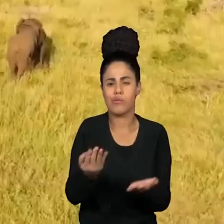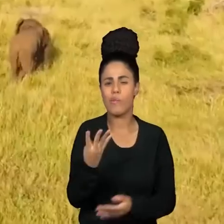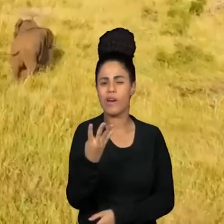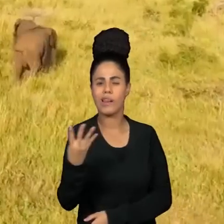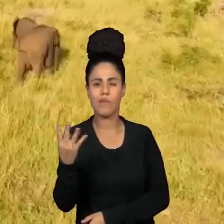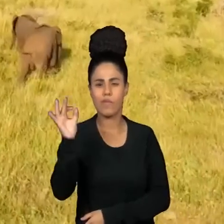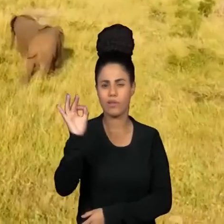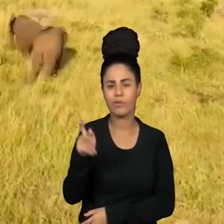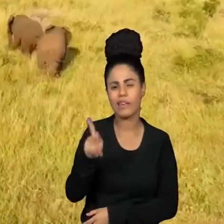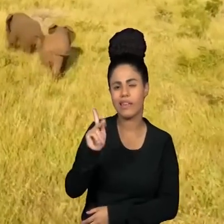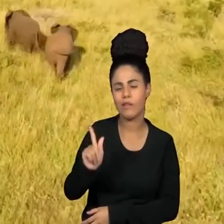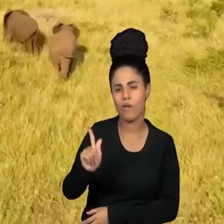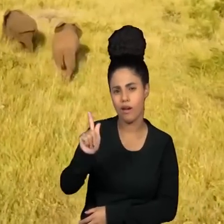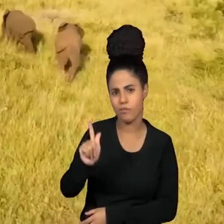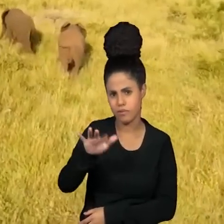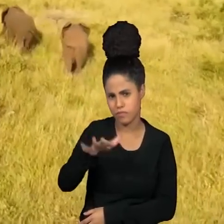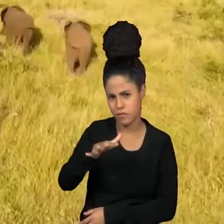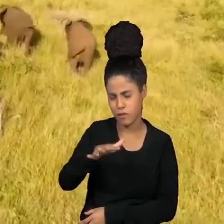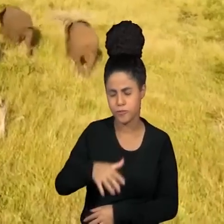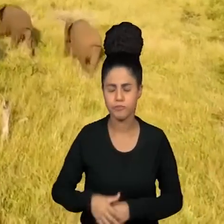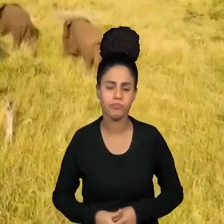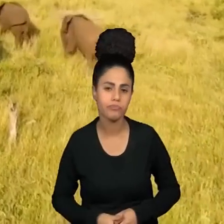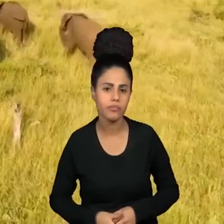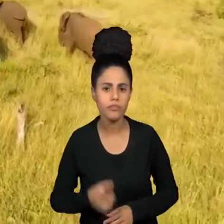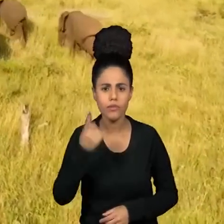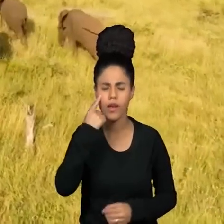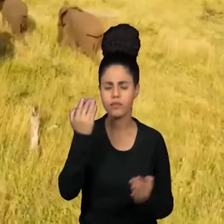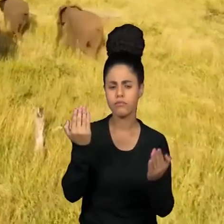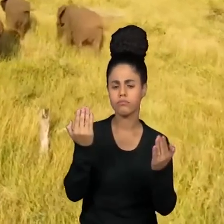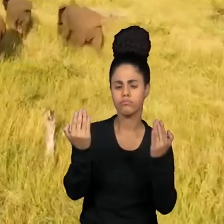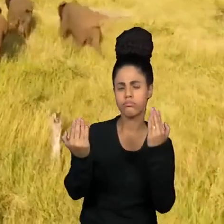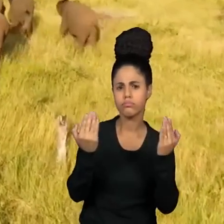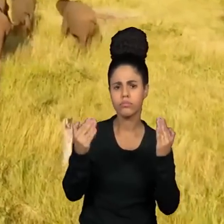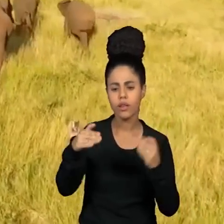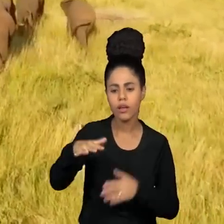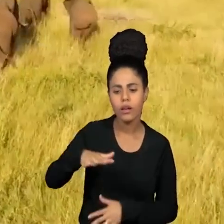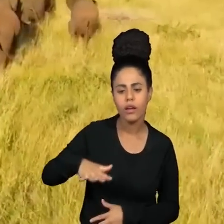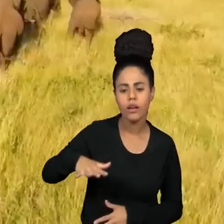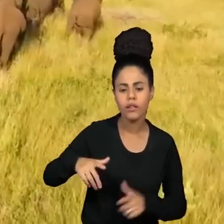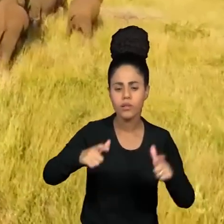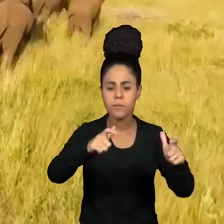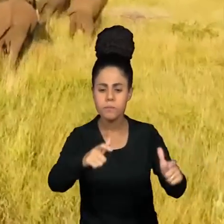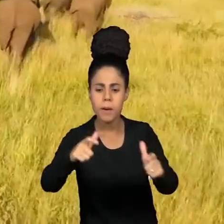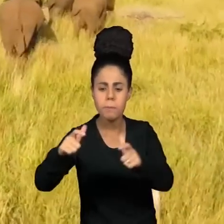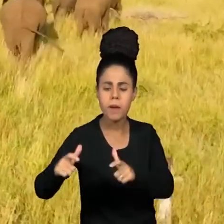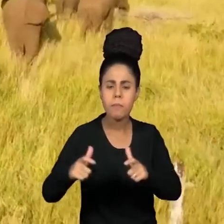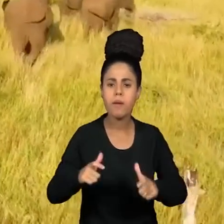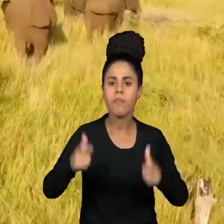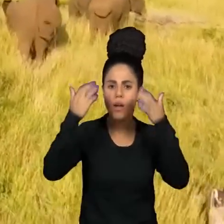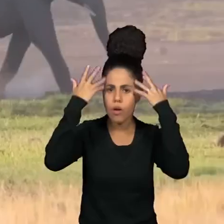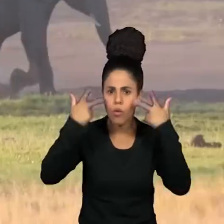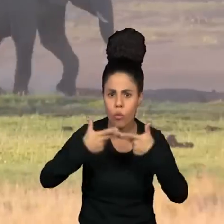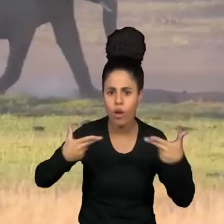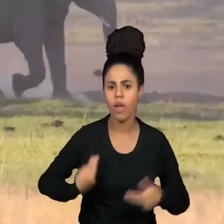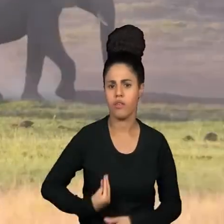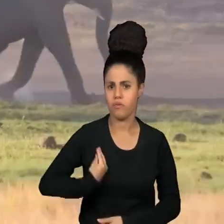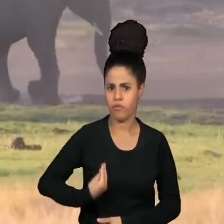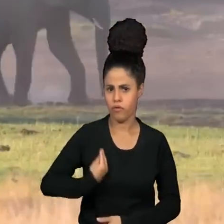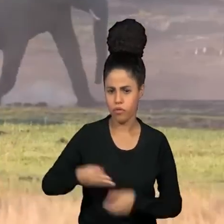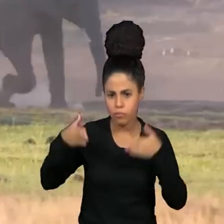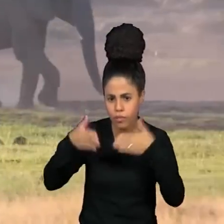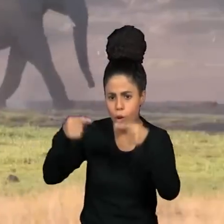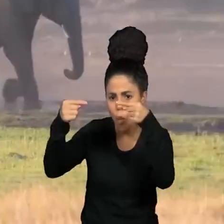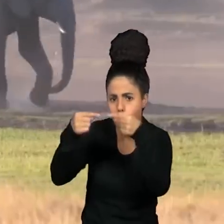quilos. O que a gente fez foi comparar as regiões onde a espécie ocorre atualmente com as regiões onde as